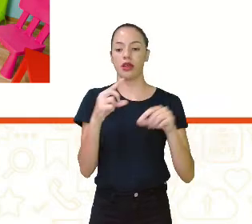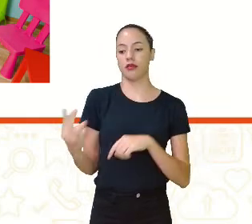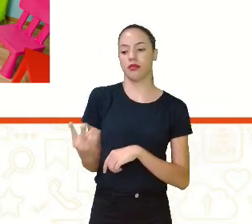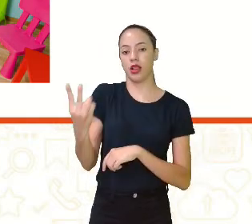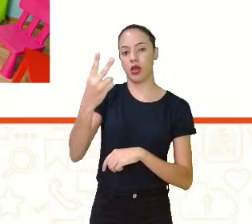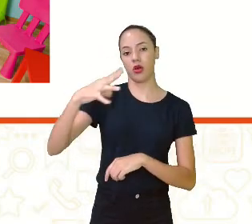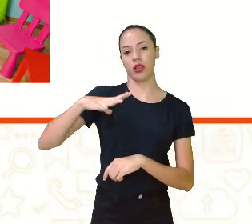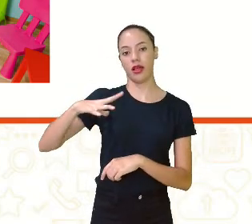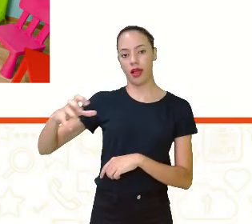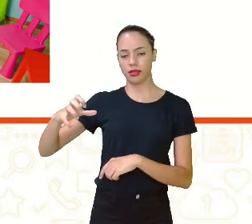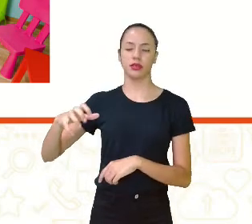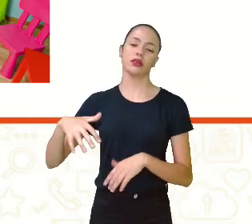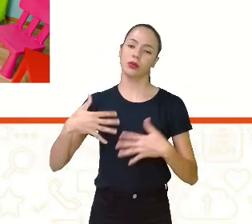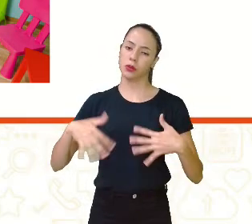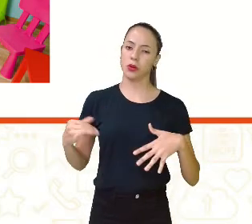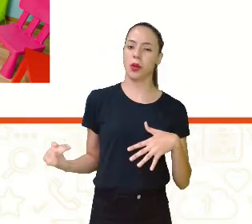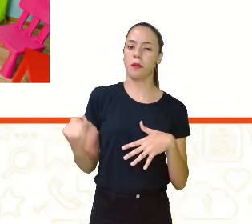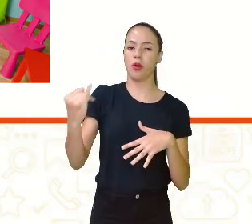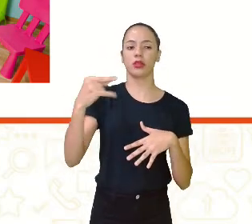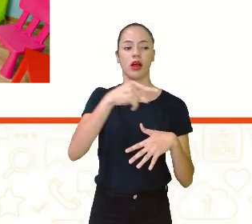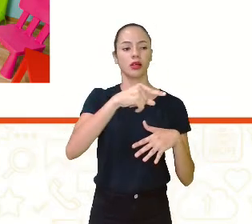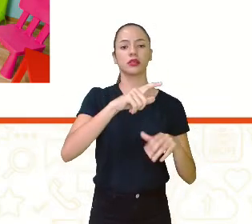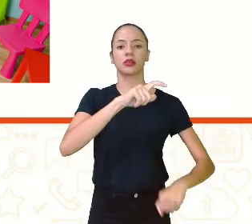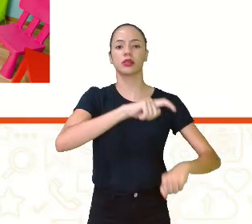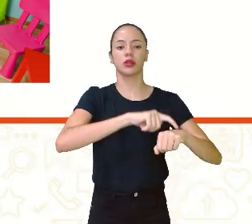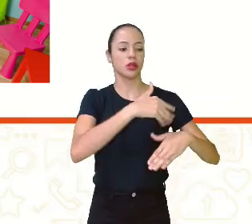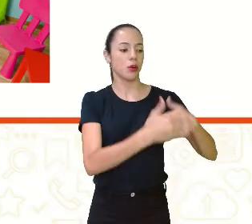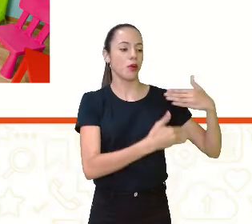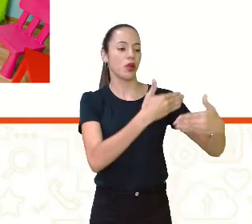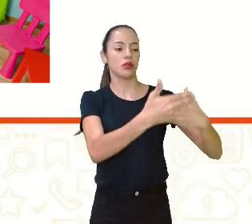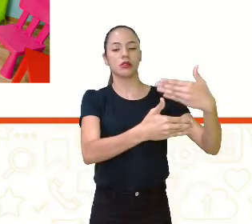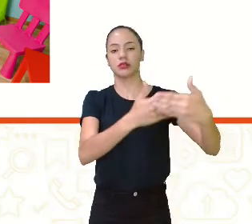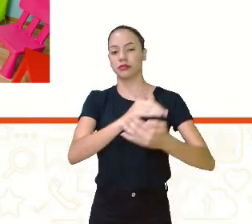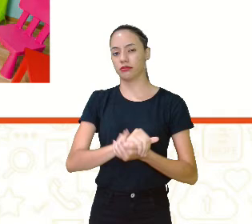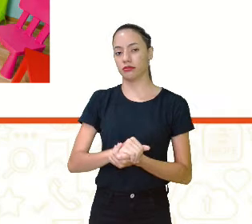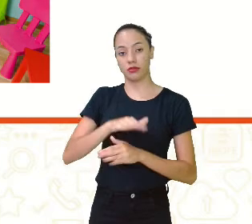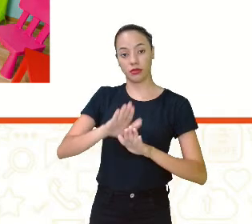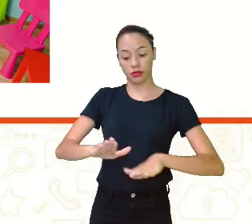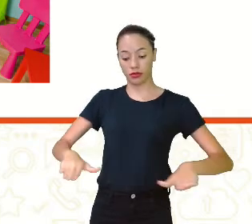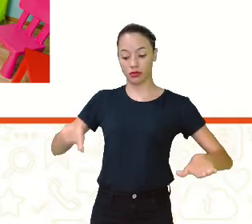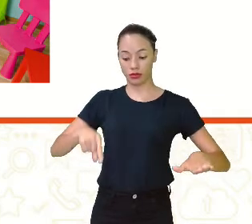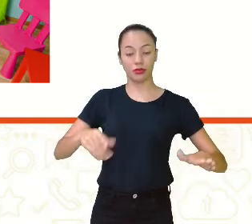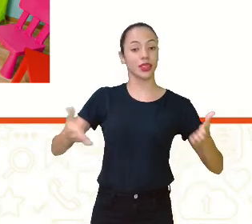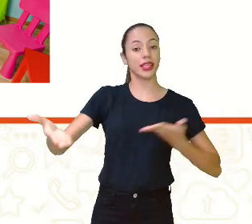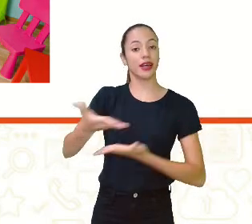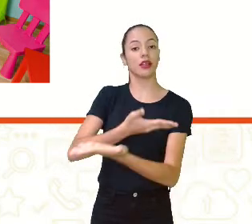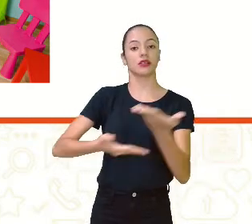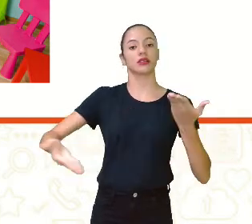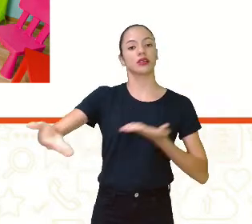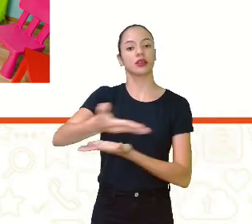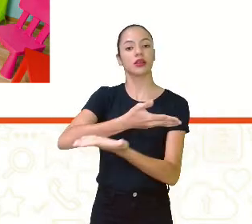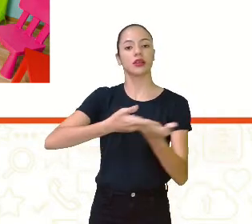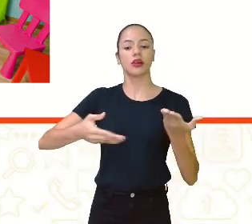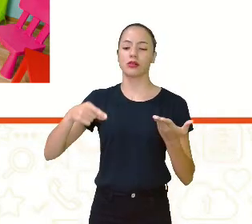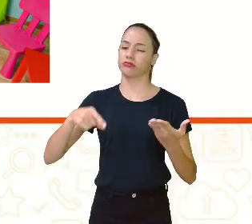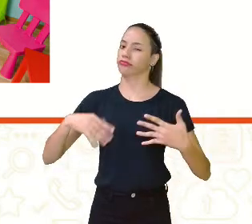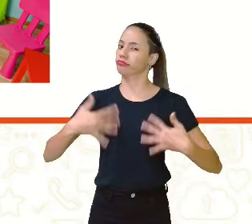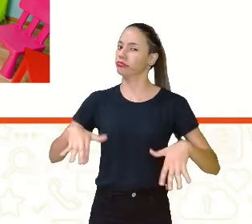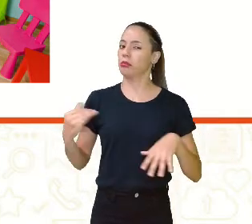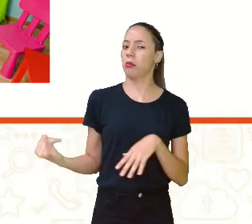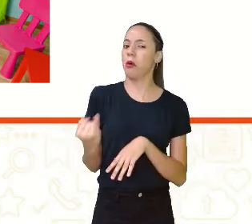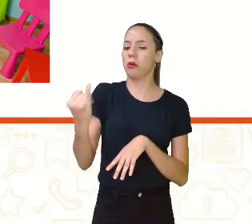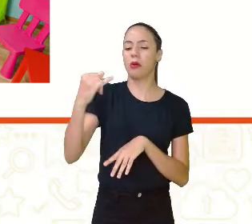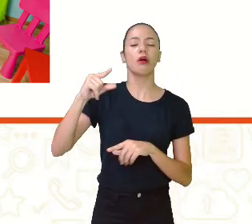éticos fundamentais ao desenvolvimento. Na infância, a interação entre as crianças é indispensável